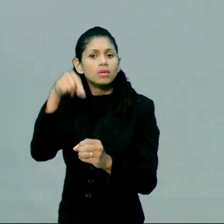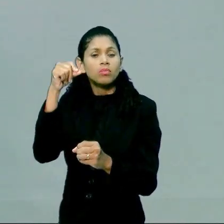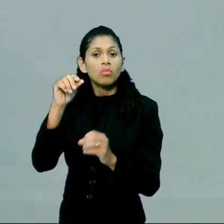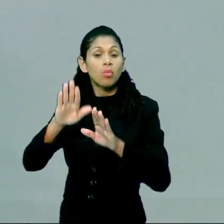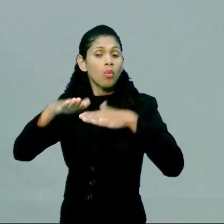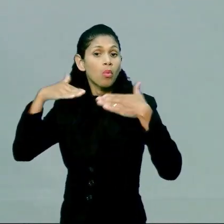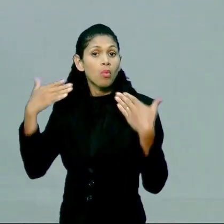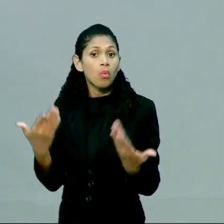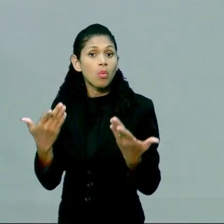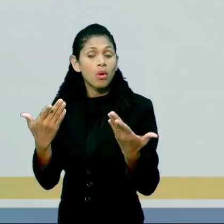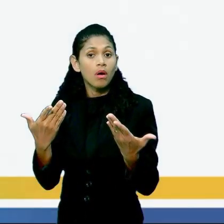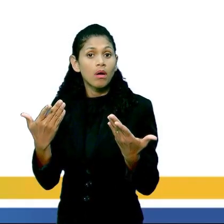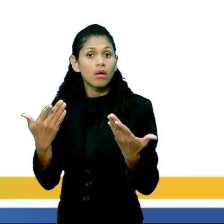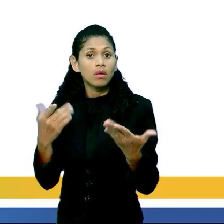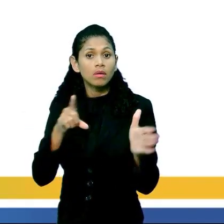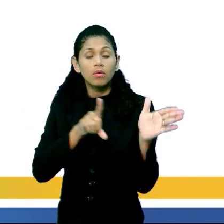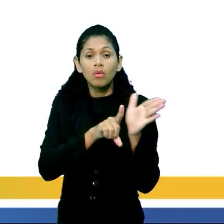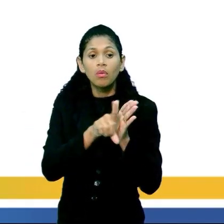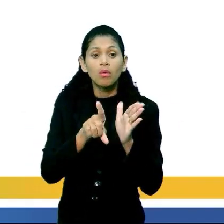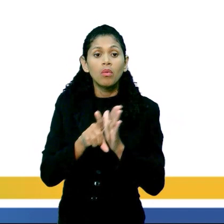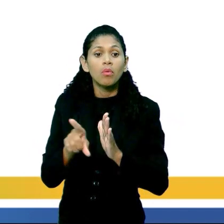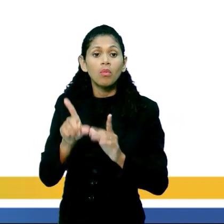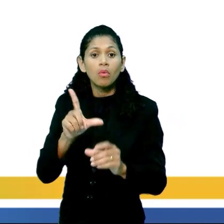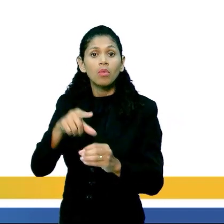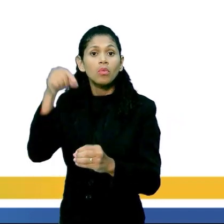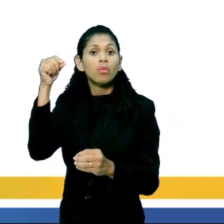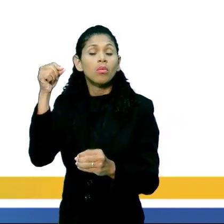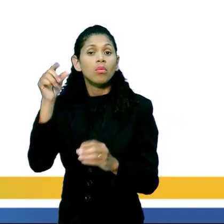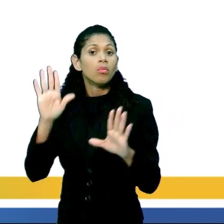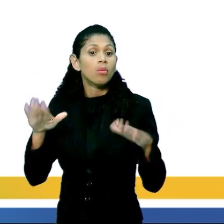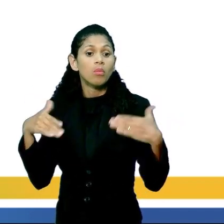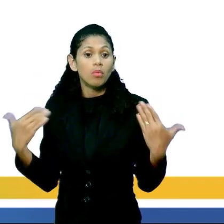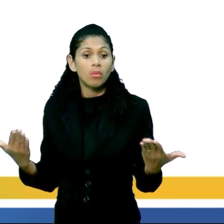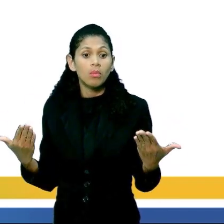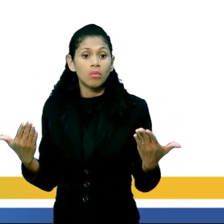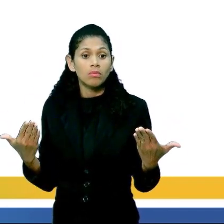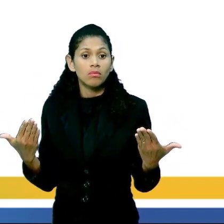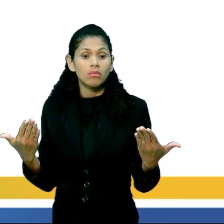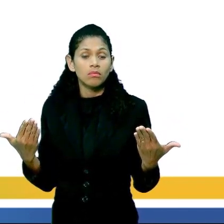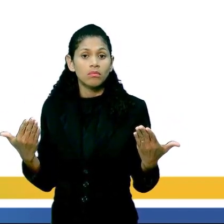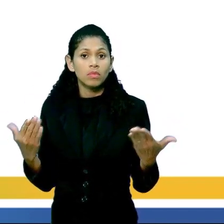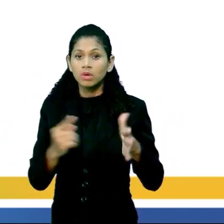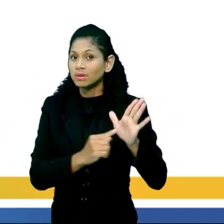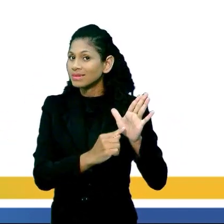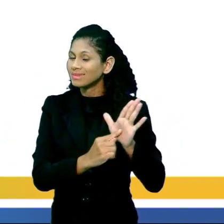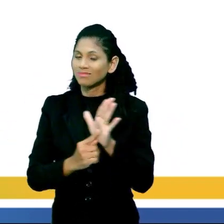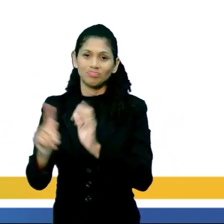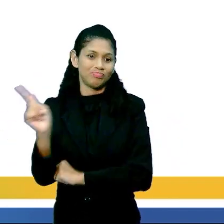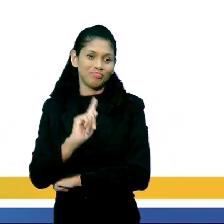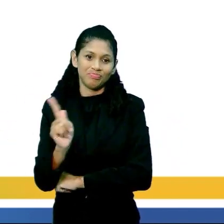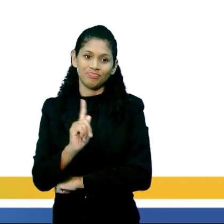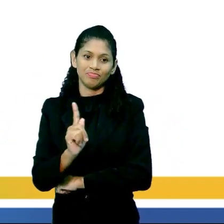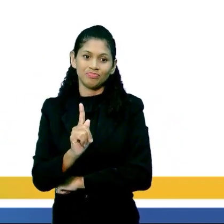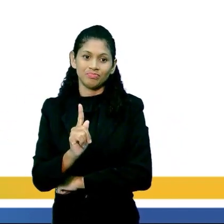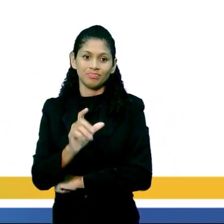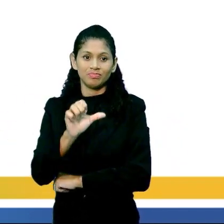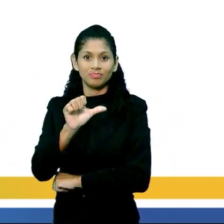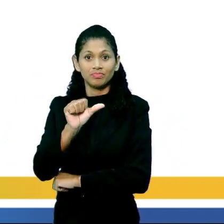das questões? Então a gente vai ver, ó, porque ele não fala, ele não mostra nas questões aí, ó,